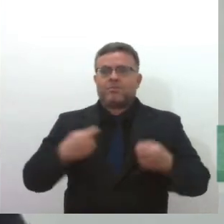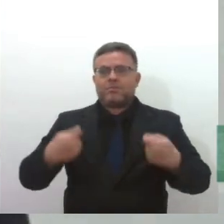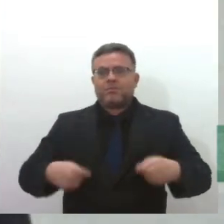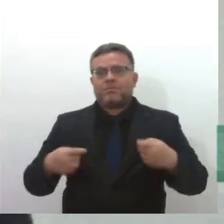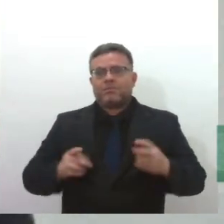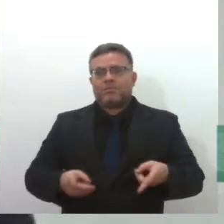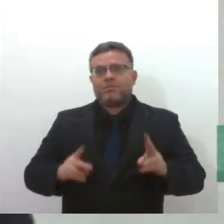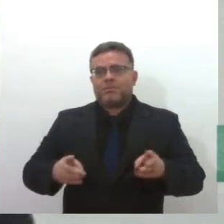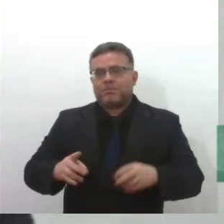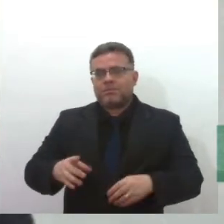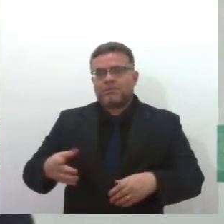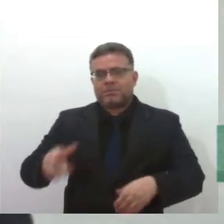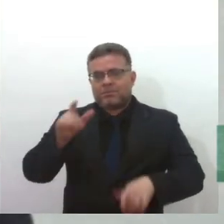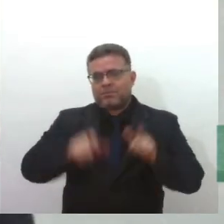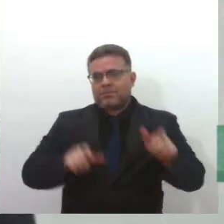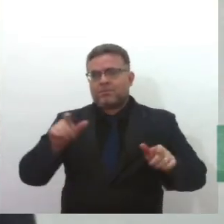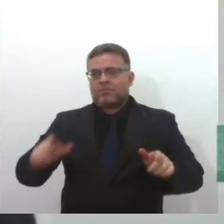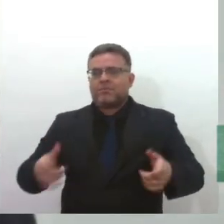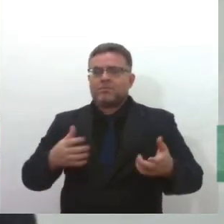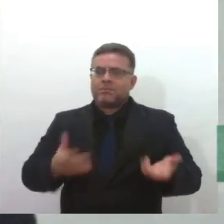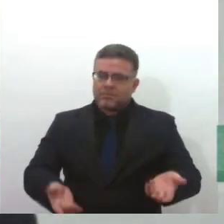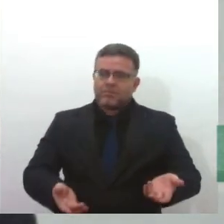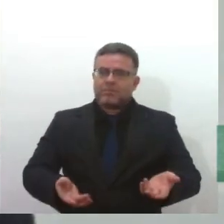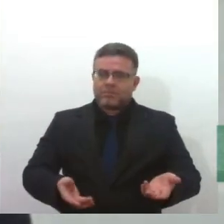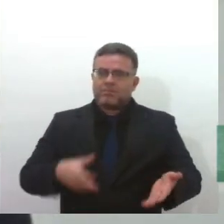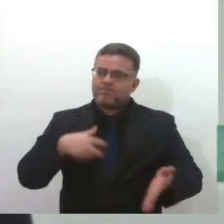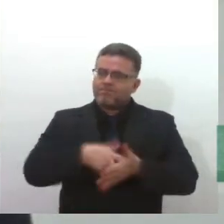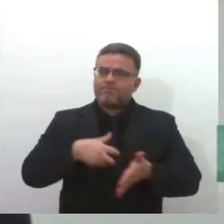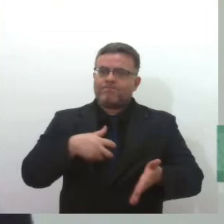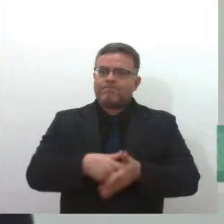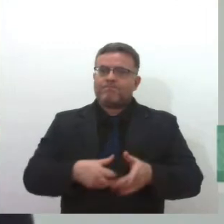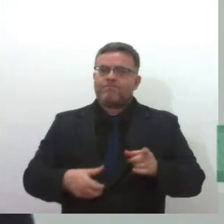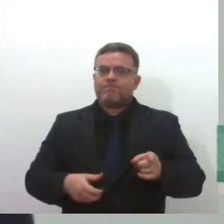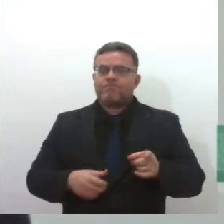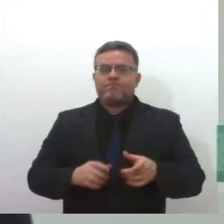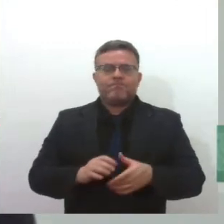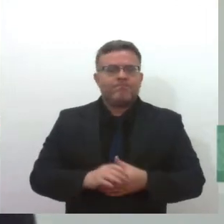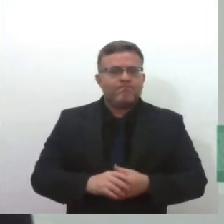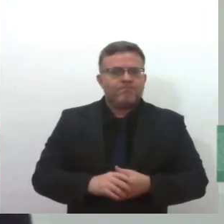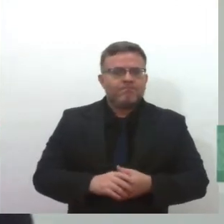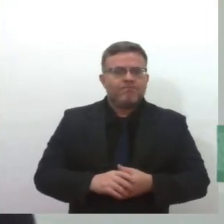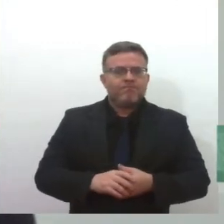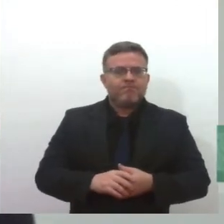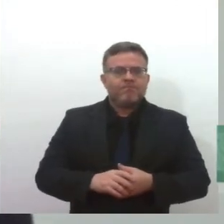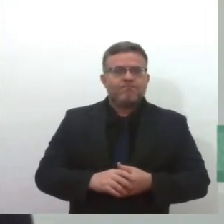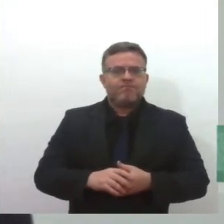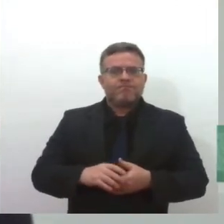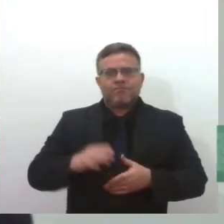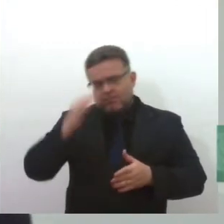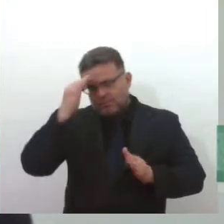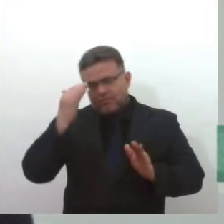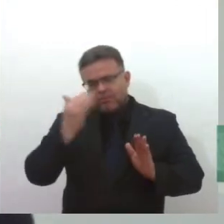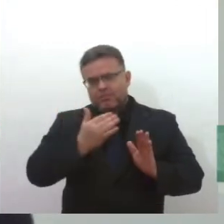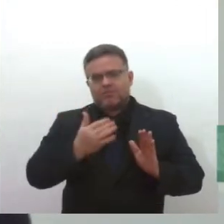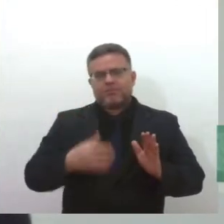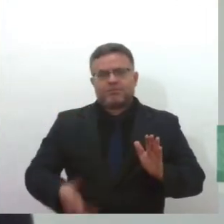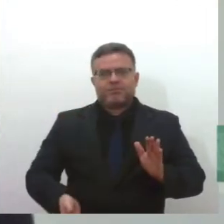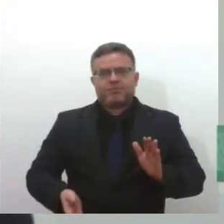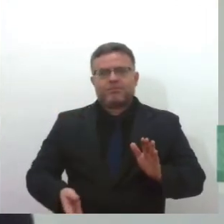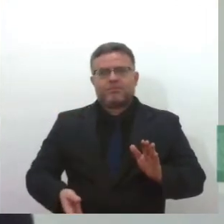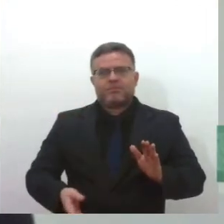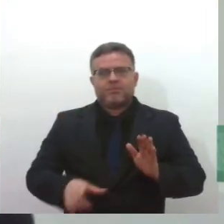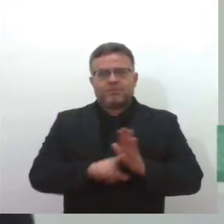responsabilizar criminalmente esses autores de crimes, que, como disse a proposta, que são hediondos, independente de hoje não